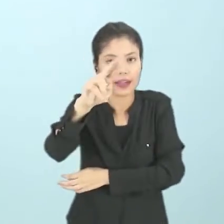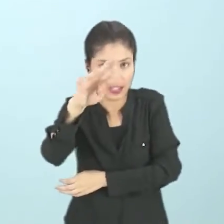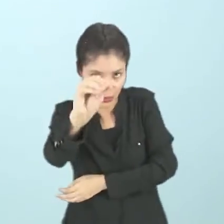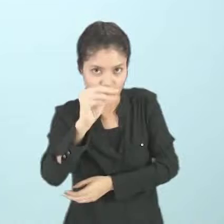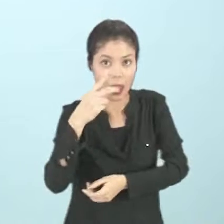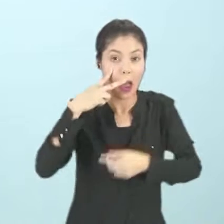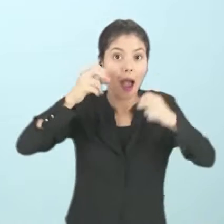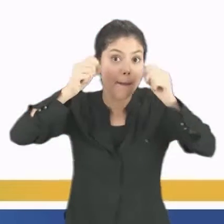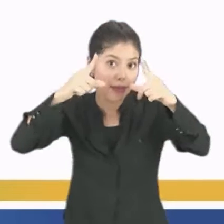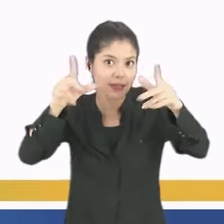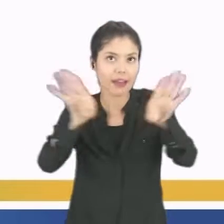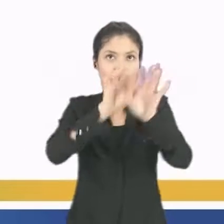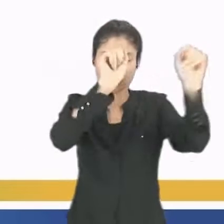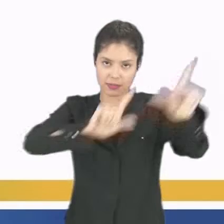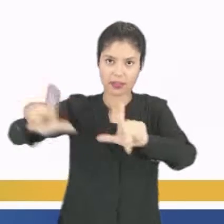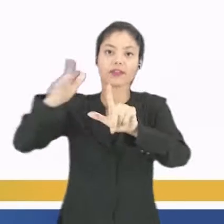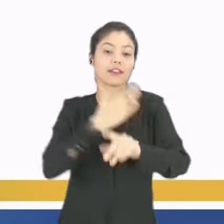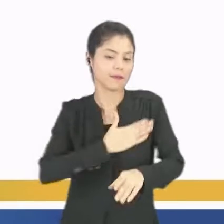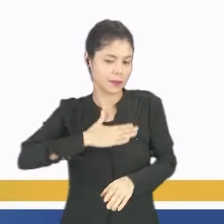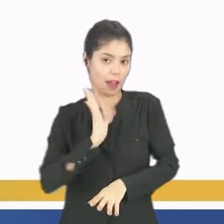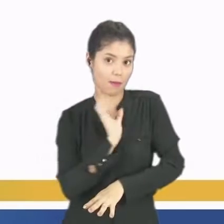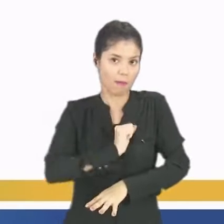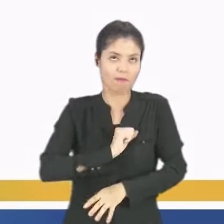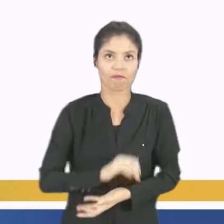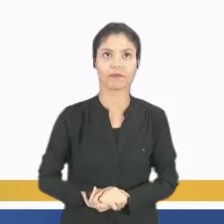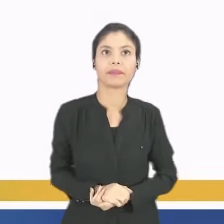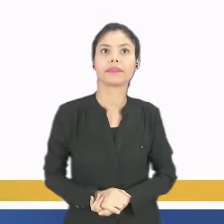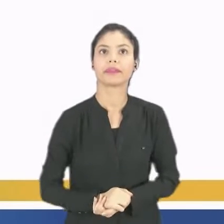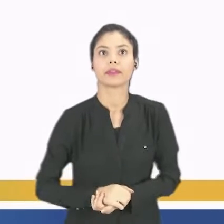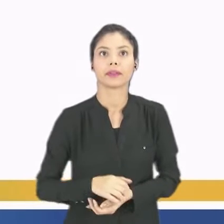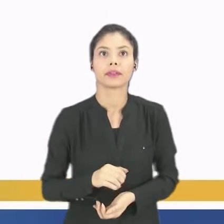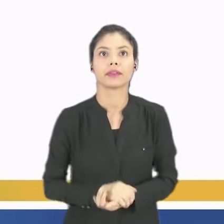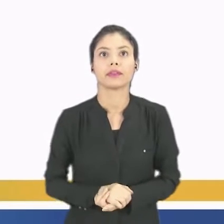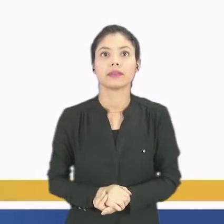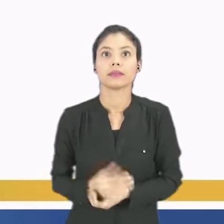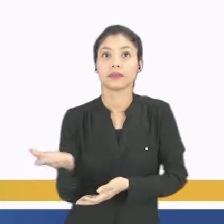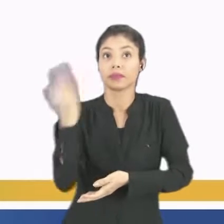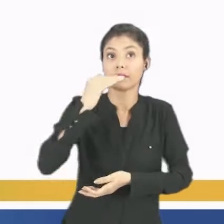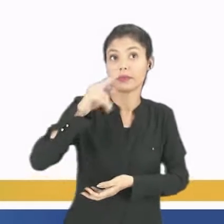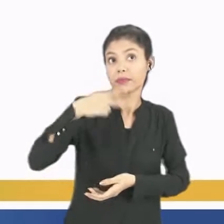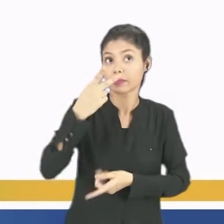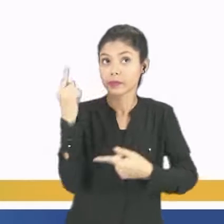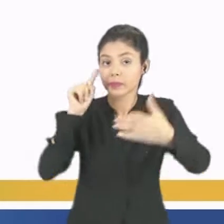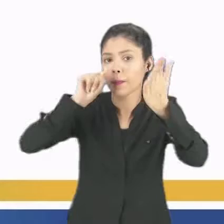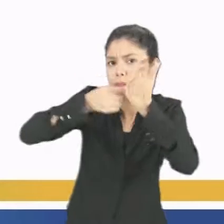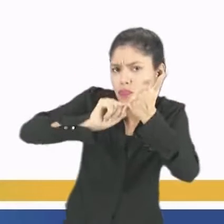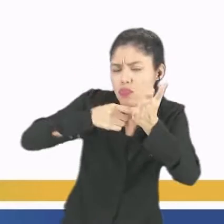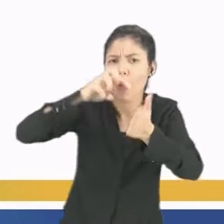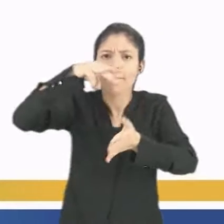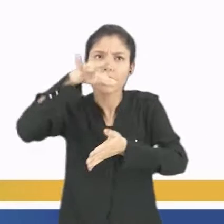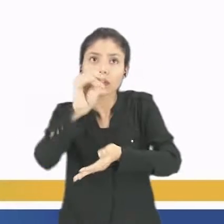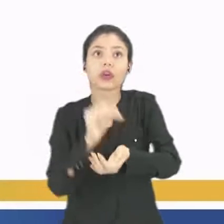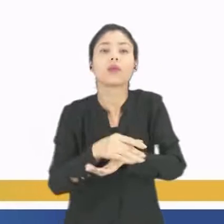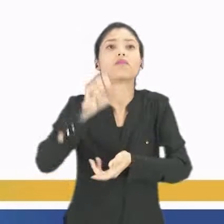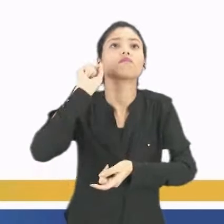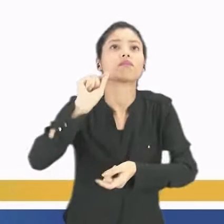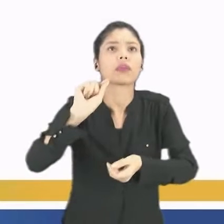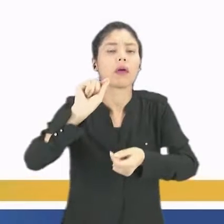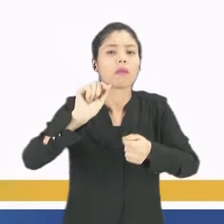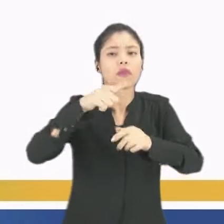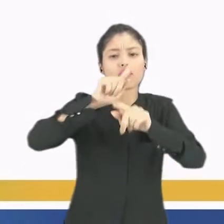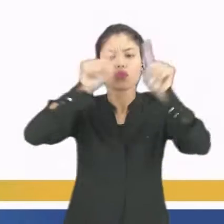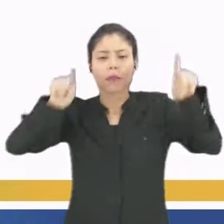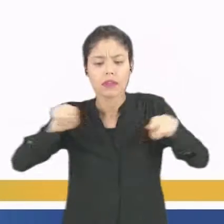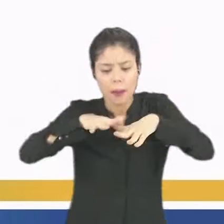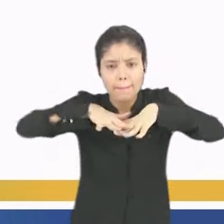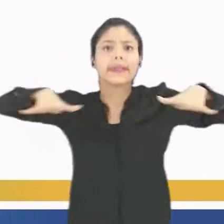comigo, observa bem os slides porque você vai amar, ok? Nesse caso aí. Vamos falar de ponto médio. O que é na geometria plana o